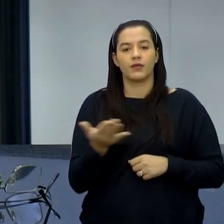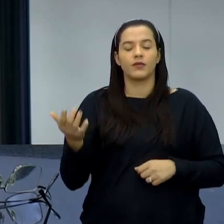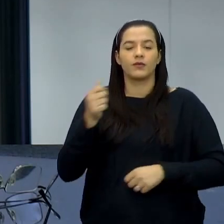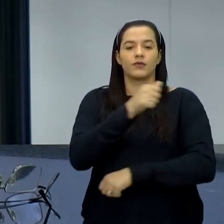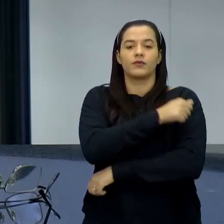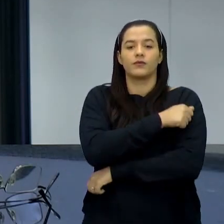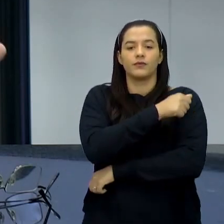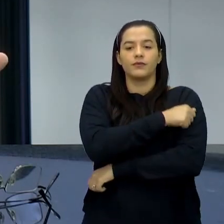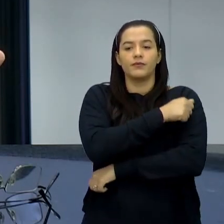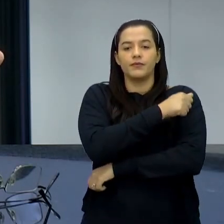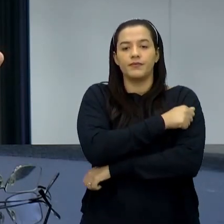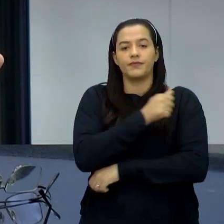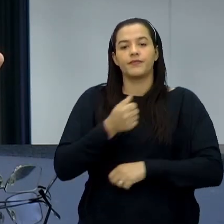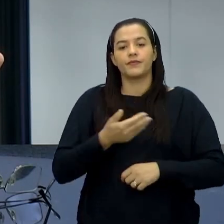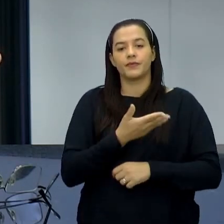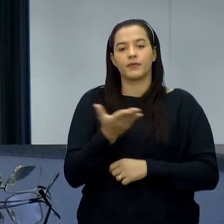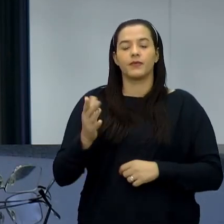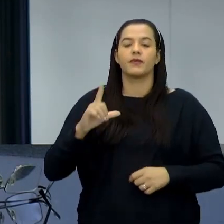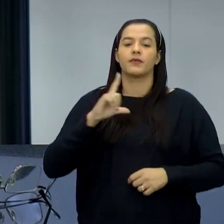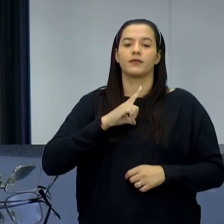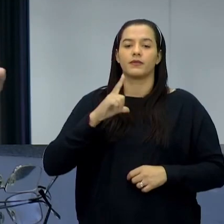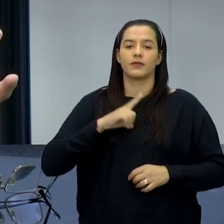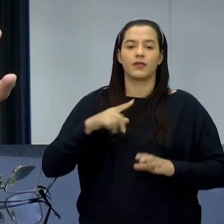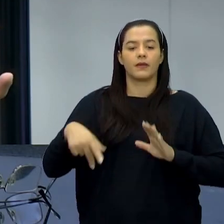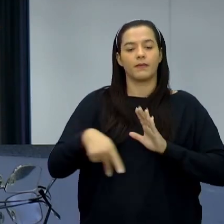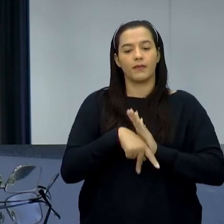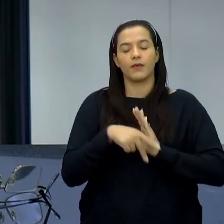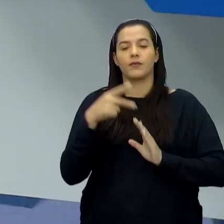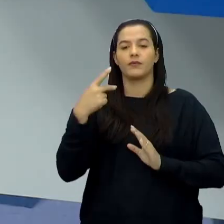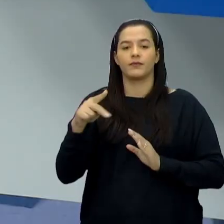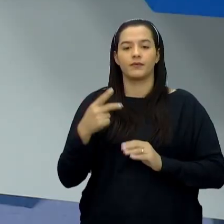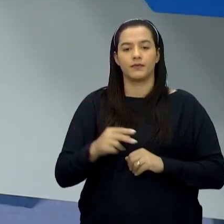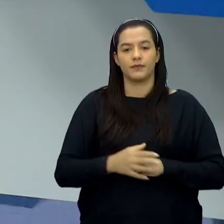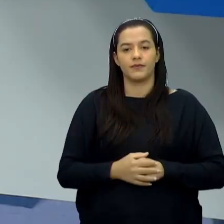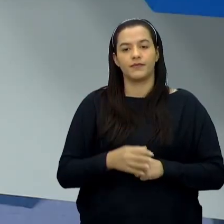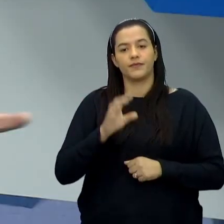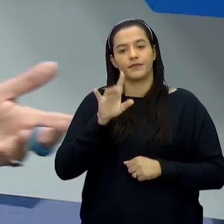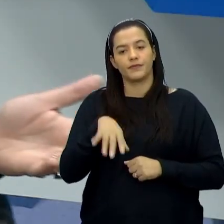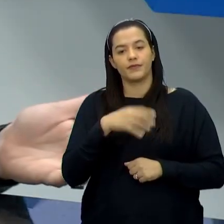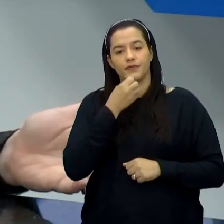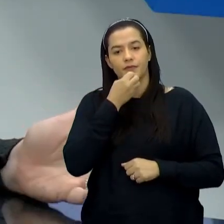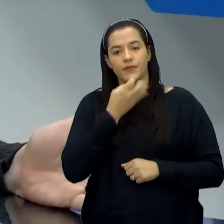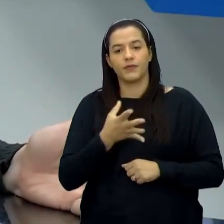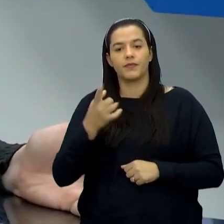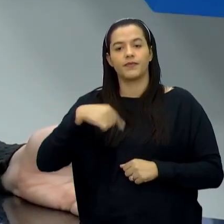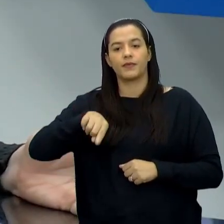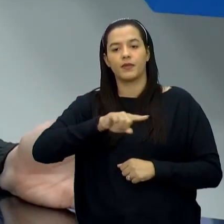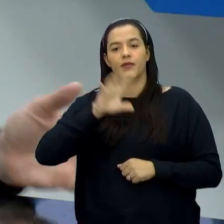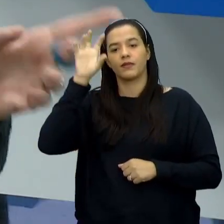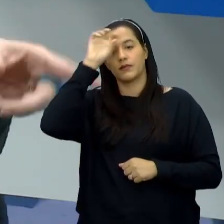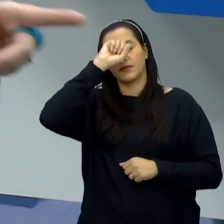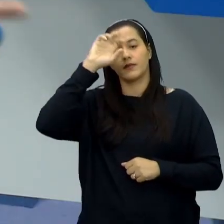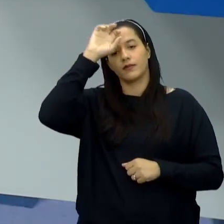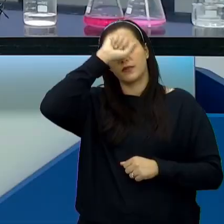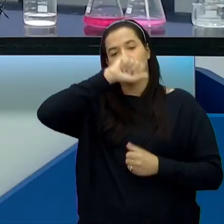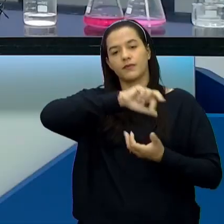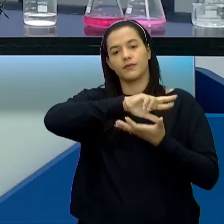eles se apropriam disso, né? Então, exatamente. Eles é muito e aí interessante. criam o tal do aprendizado